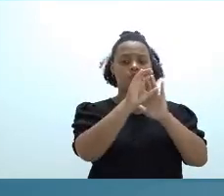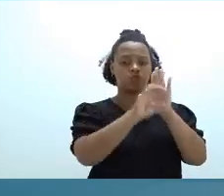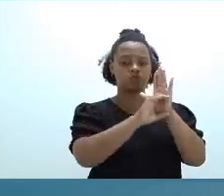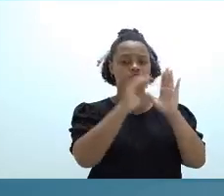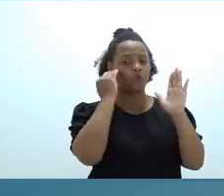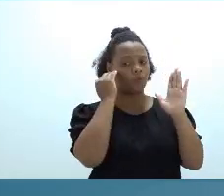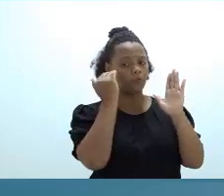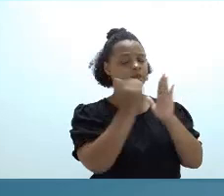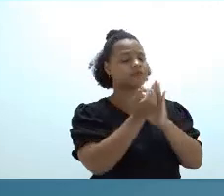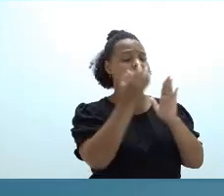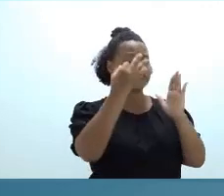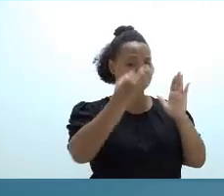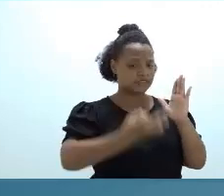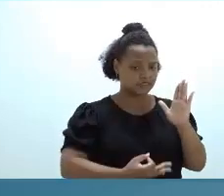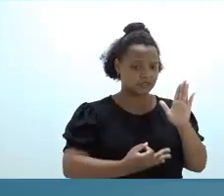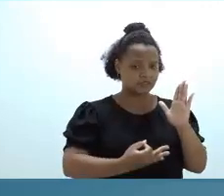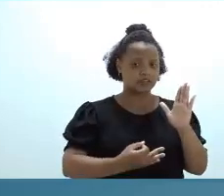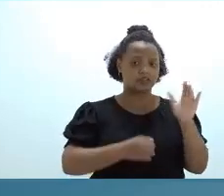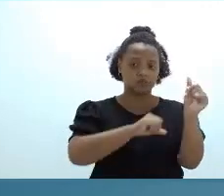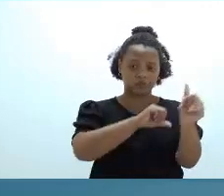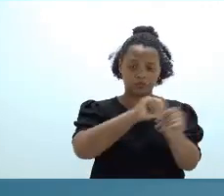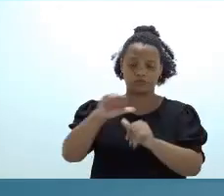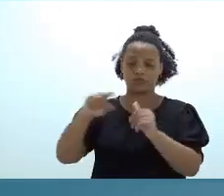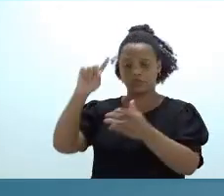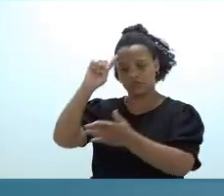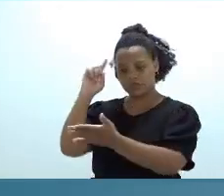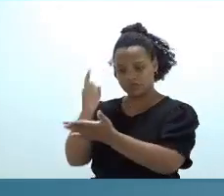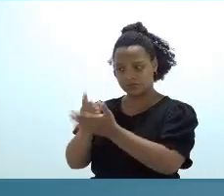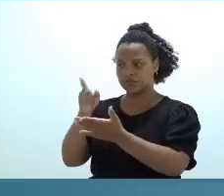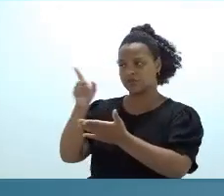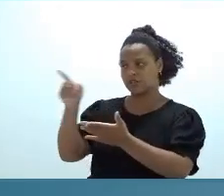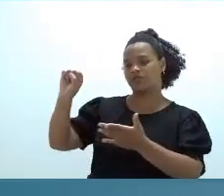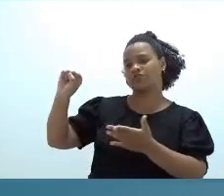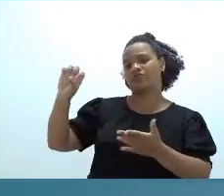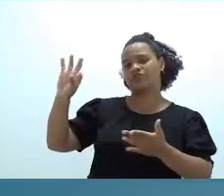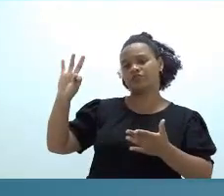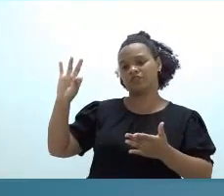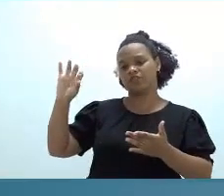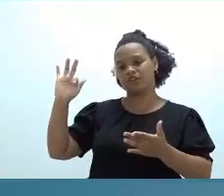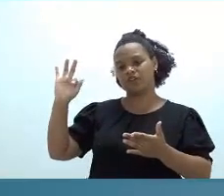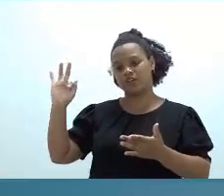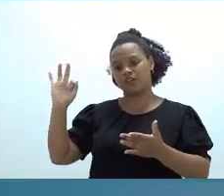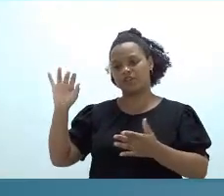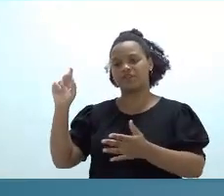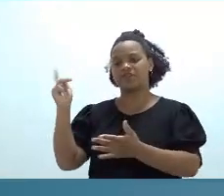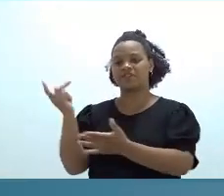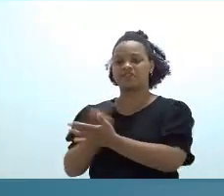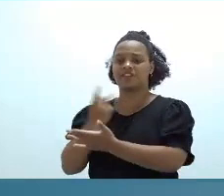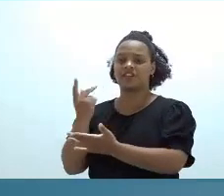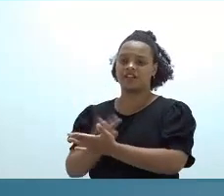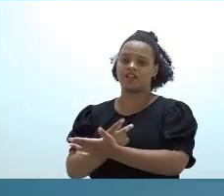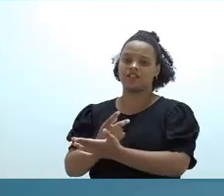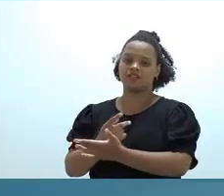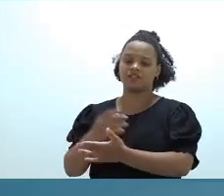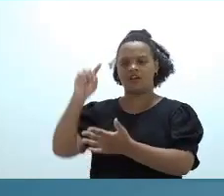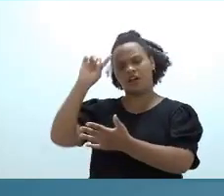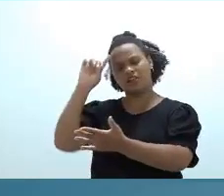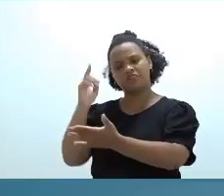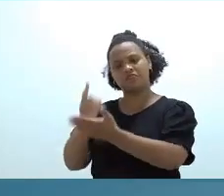a decisão do Supremo, que se equivocou, porque, na realidade, a decisão passou na Suprema Corte e não avançou no